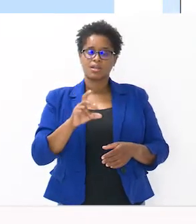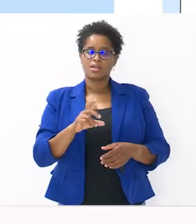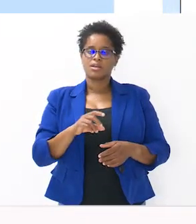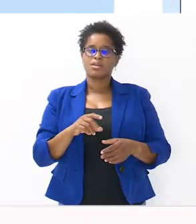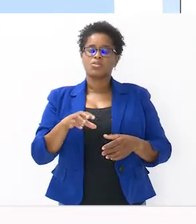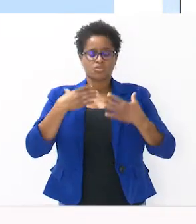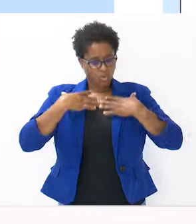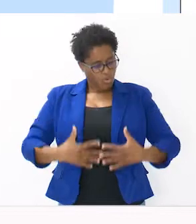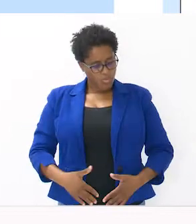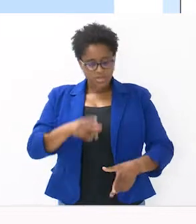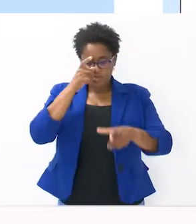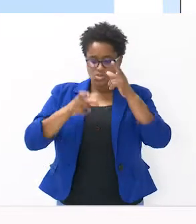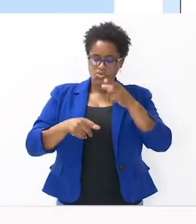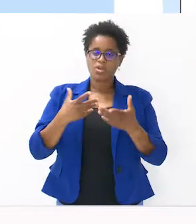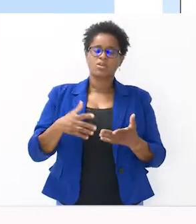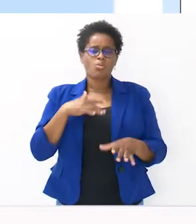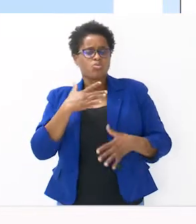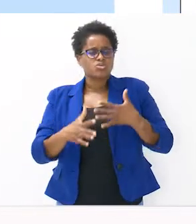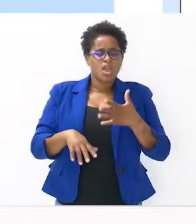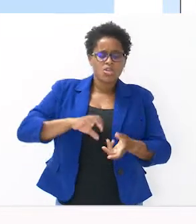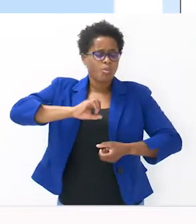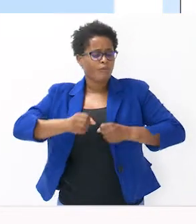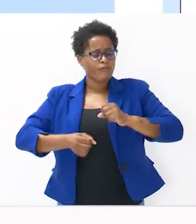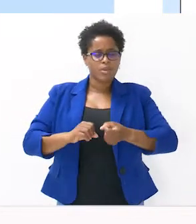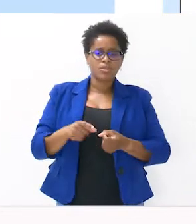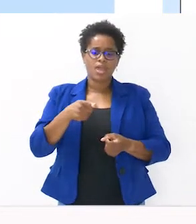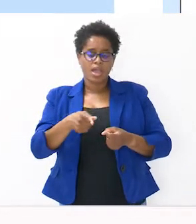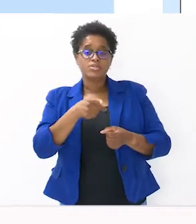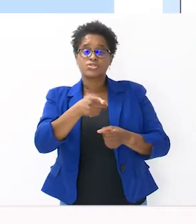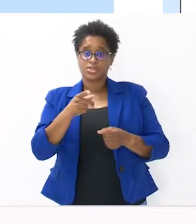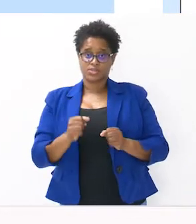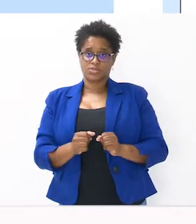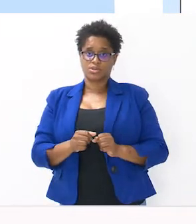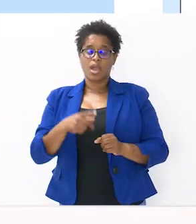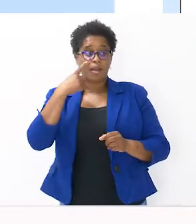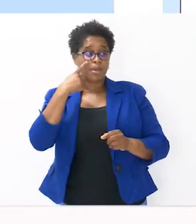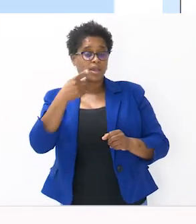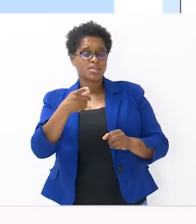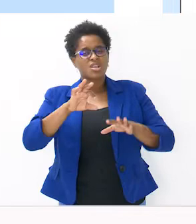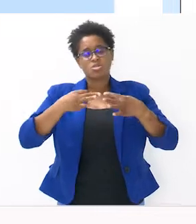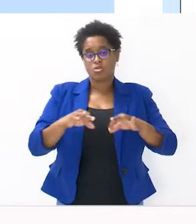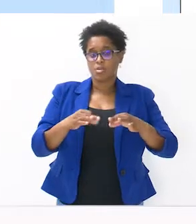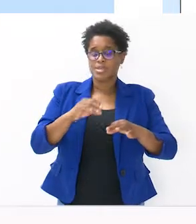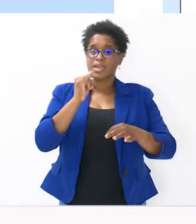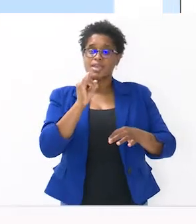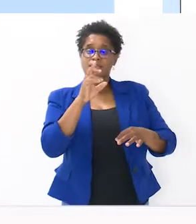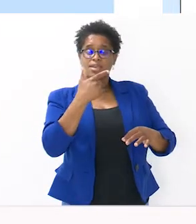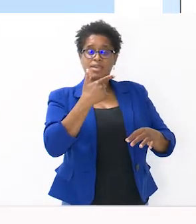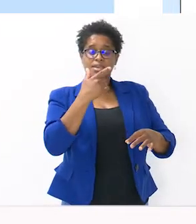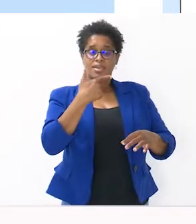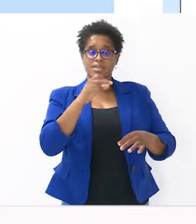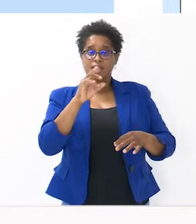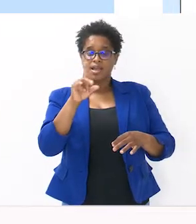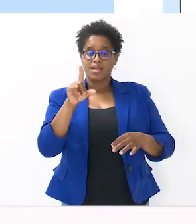das personagens, os seus gestos e movimentos. Essas indicações aparecem normalmente em itálico, no início